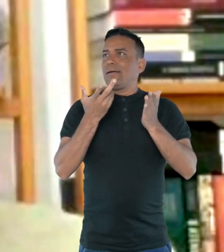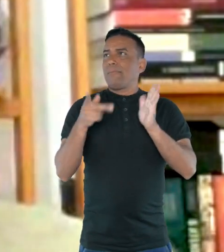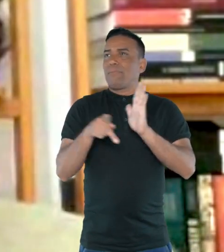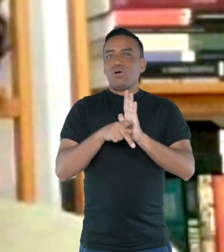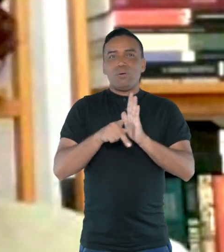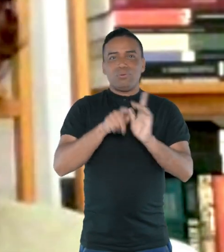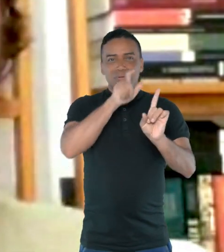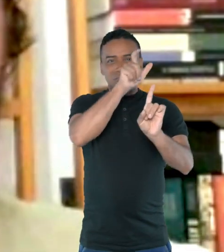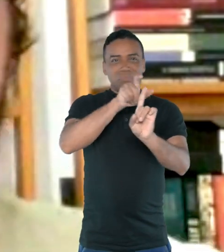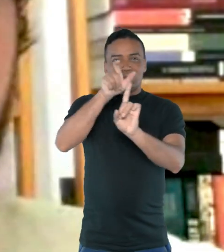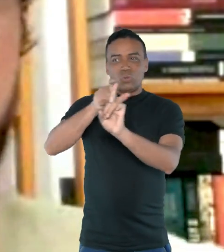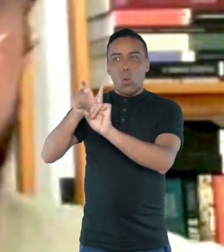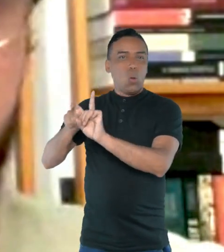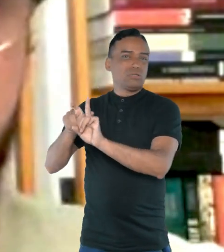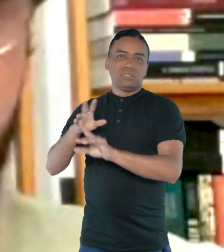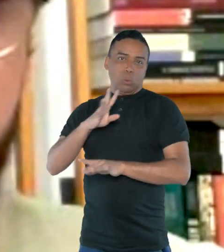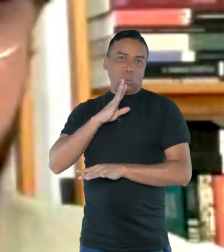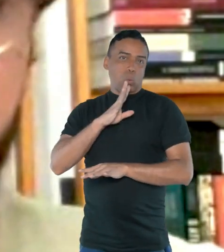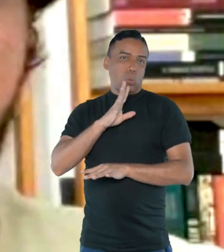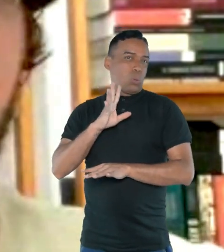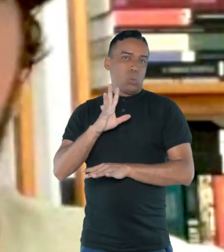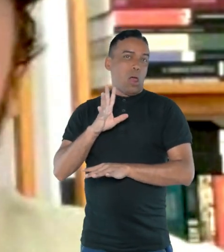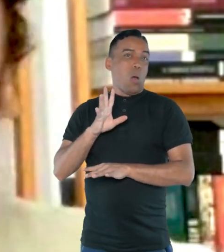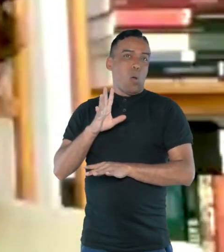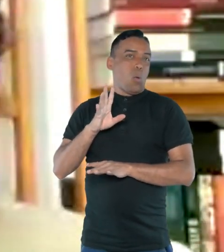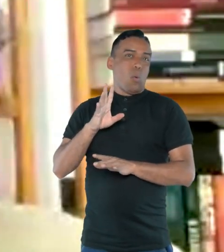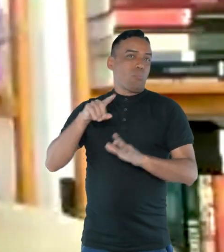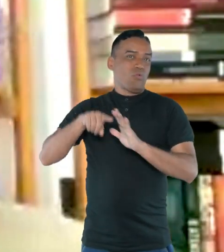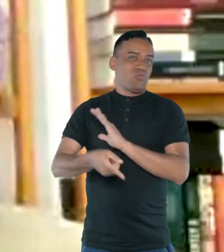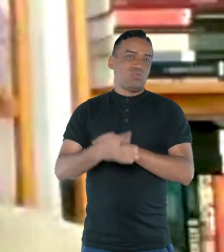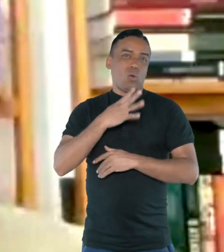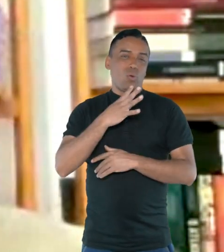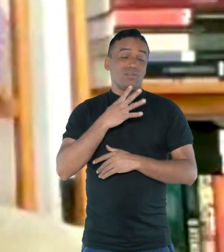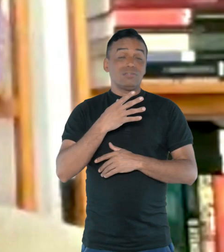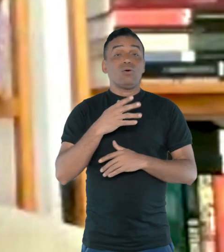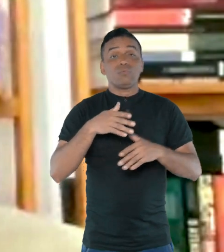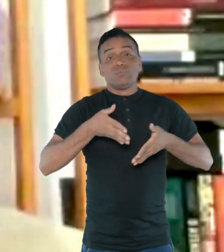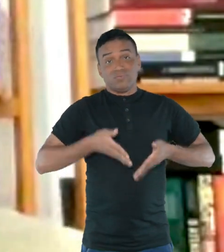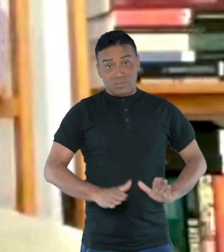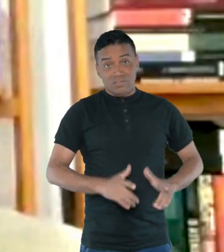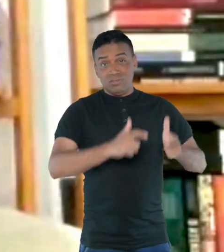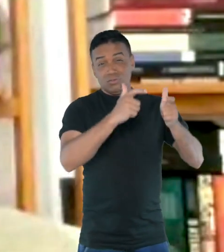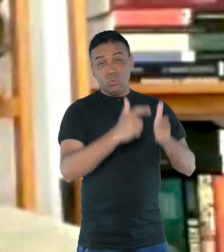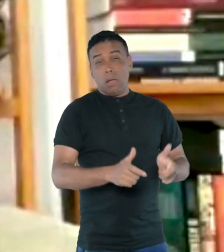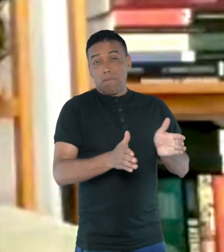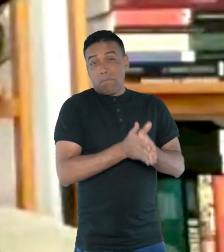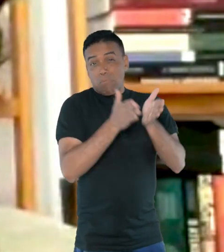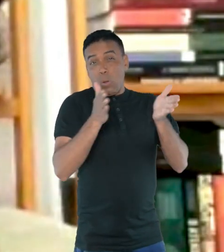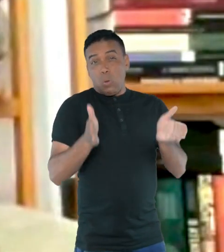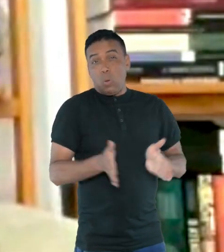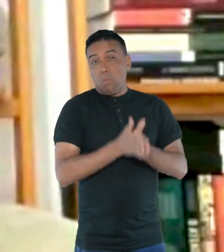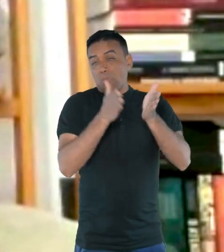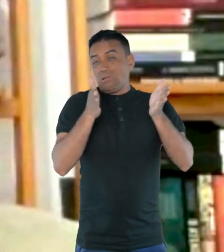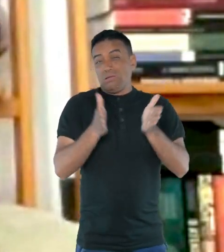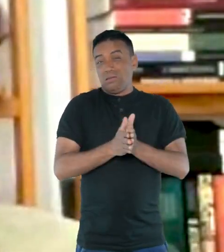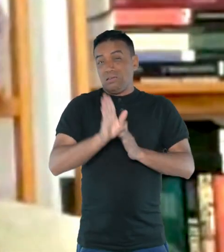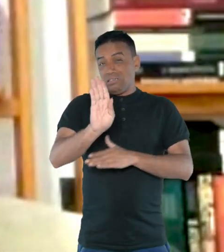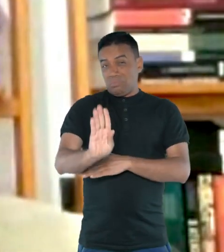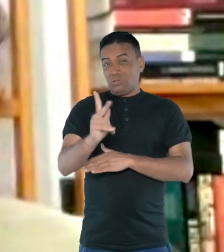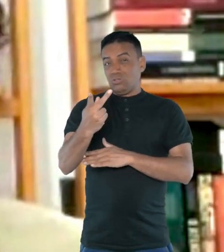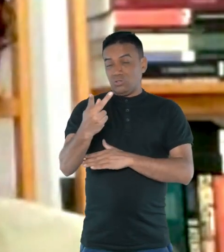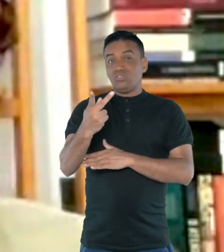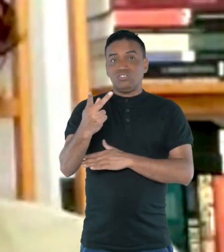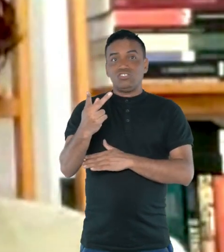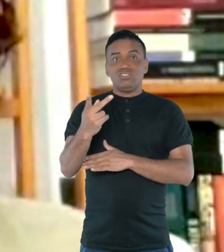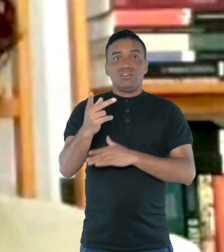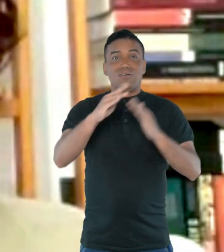por esses sujeitos anônimos. Eu nasci numa região muito pobre da cidade de Belo Horizonte, uma região bastante marginalizada, que é a Pedreira